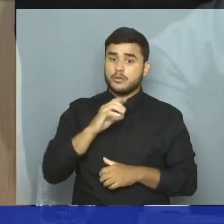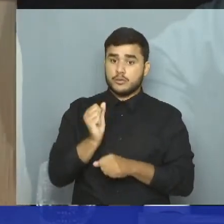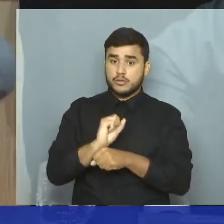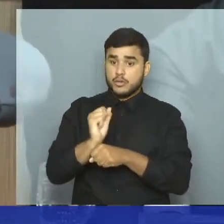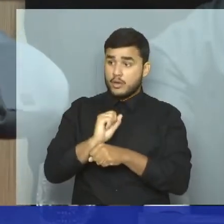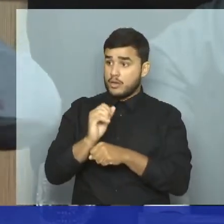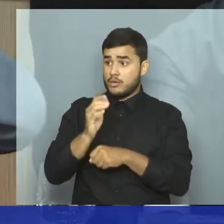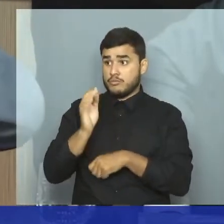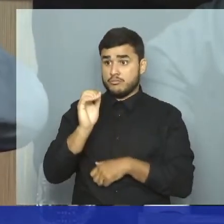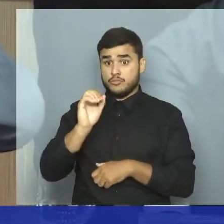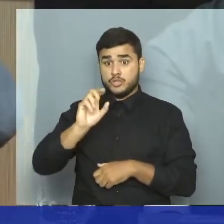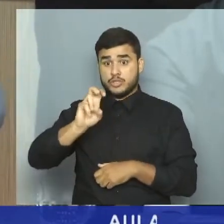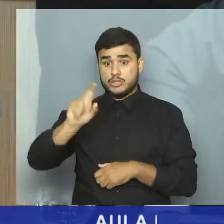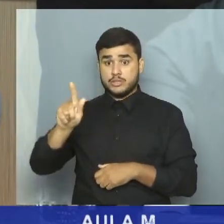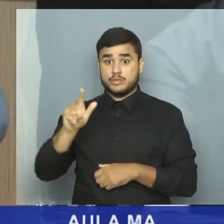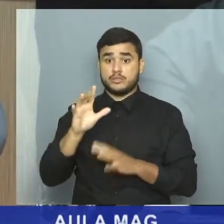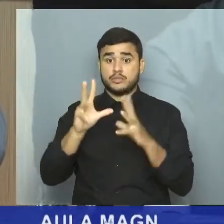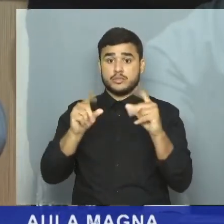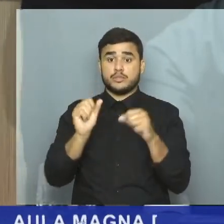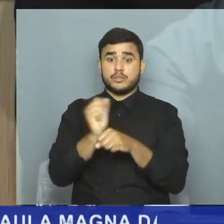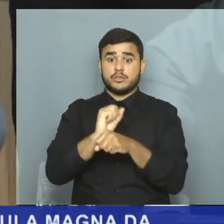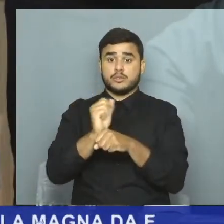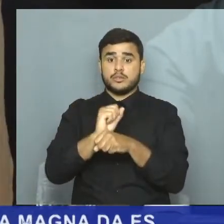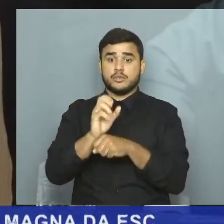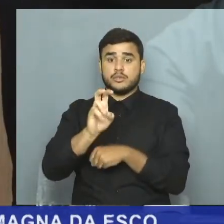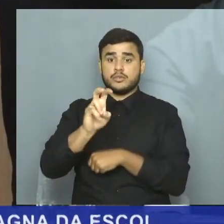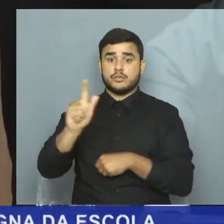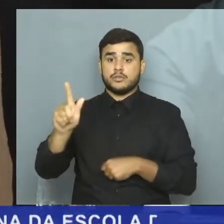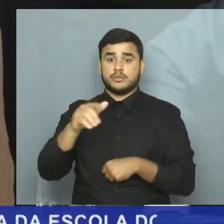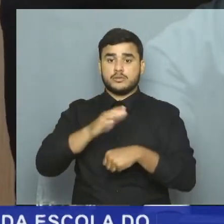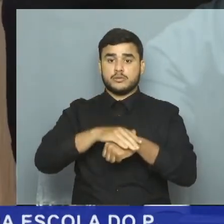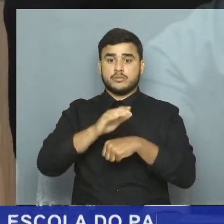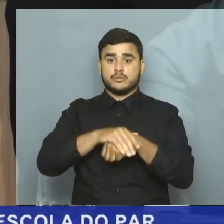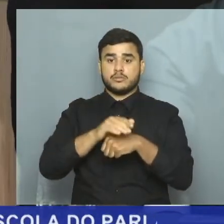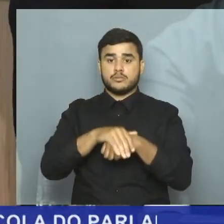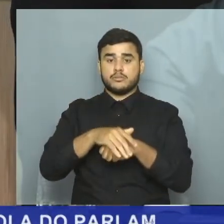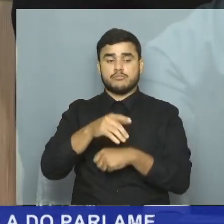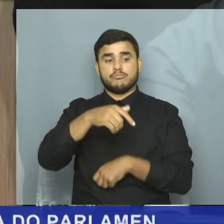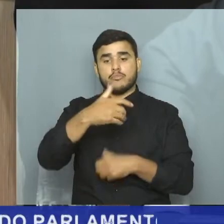estiver estabelecido, os carros virão com a tecnologia de dirigir sozinho.